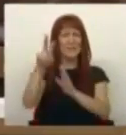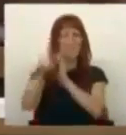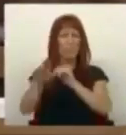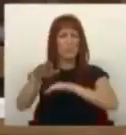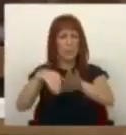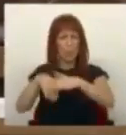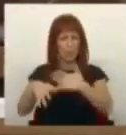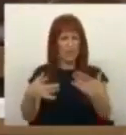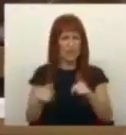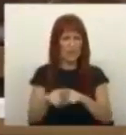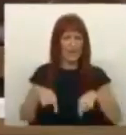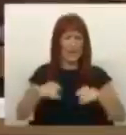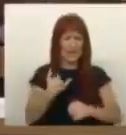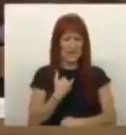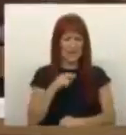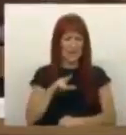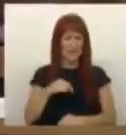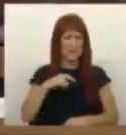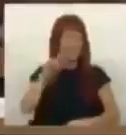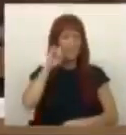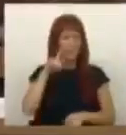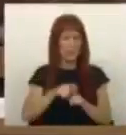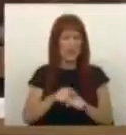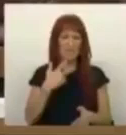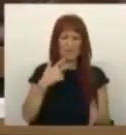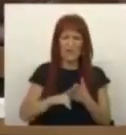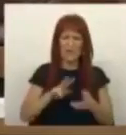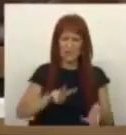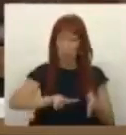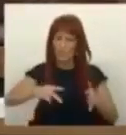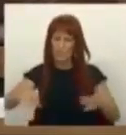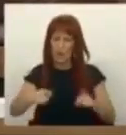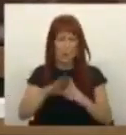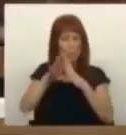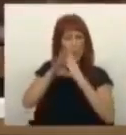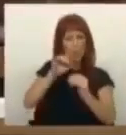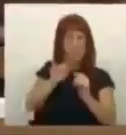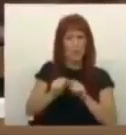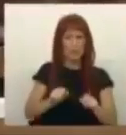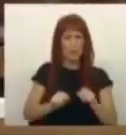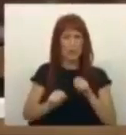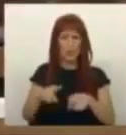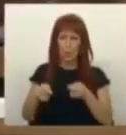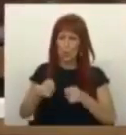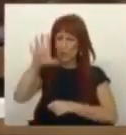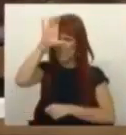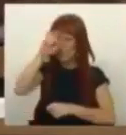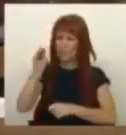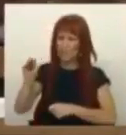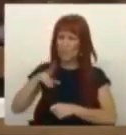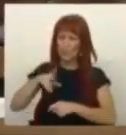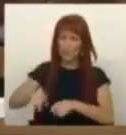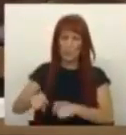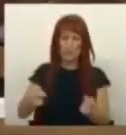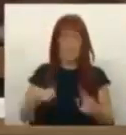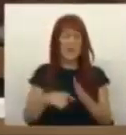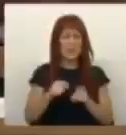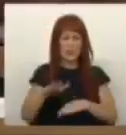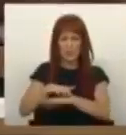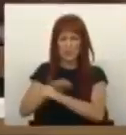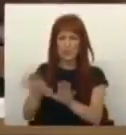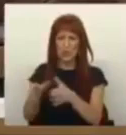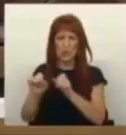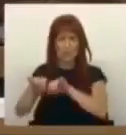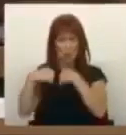reguladoras a iniciativa liberal defende que uma reforma do modelo de governo do banco portugal é necessária e os membros